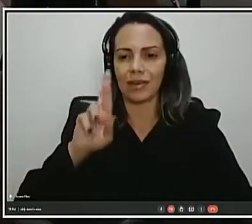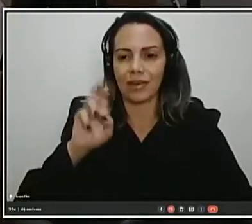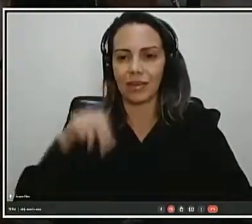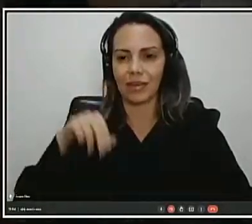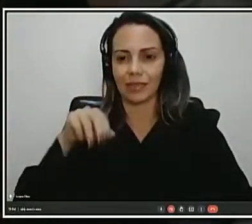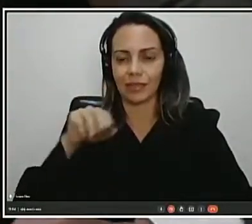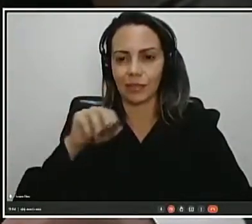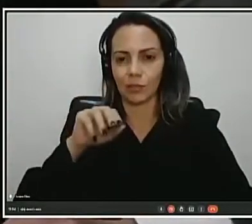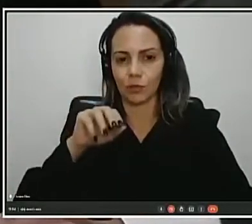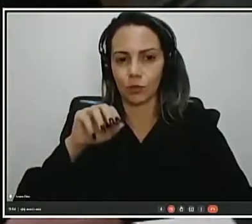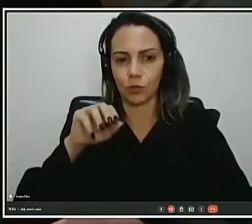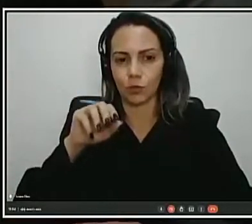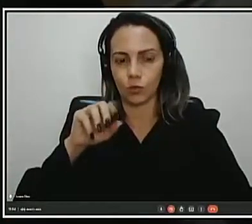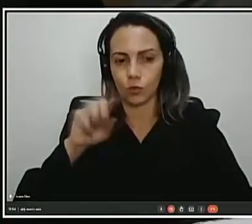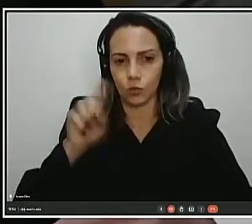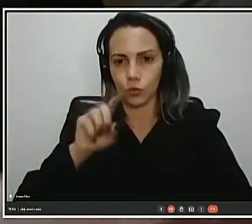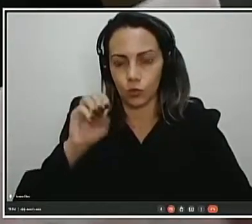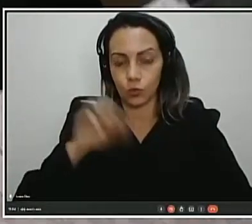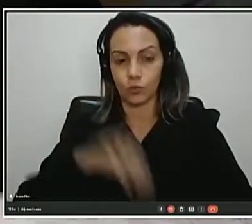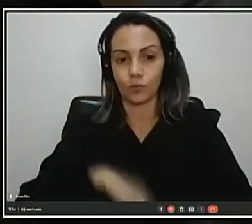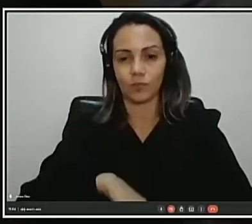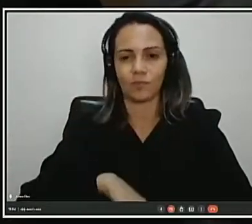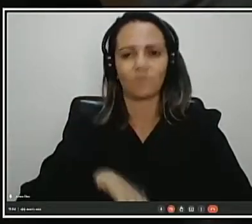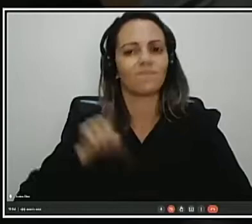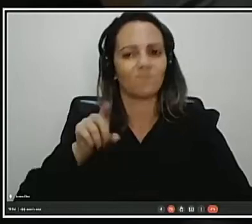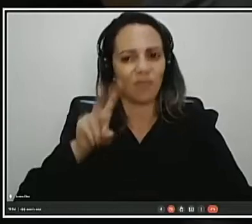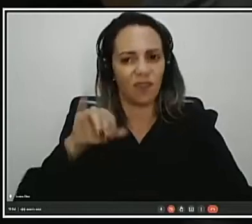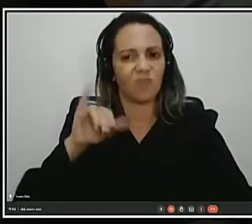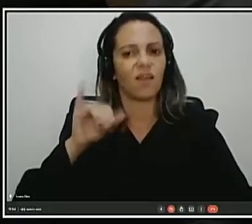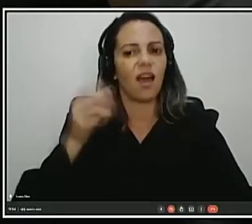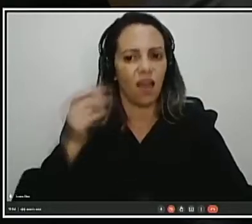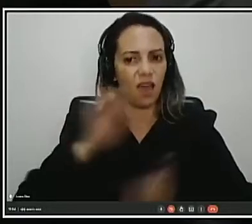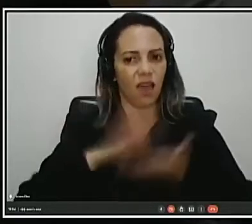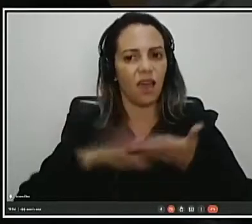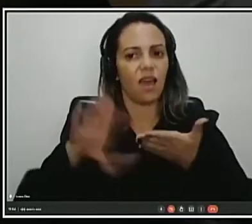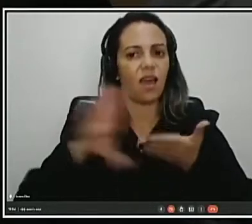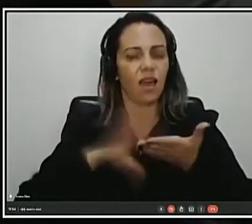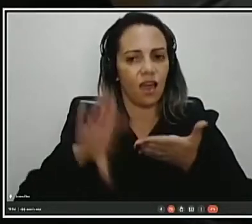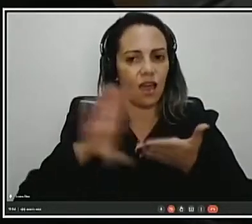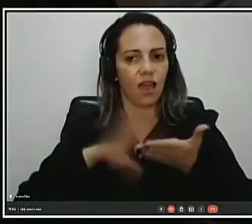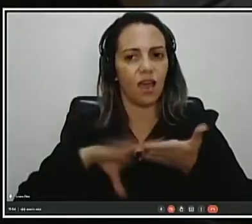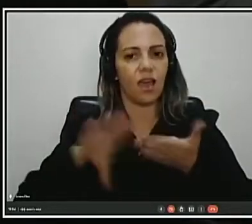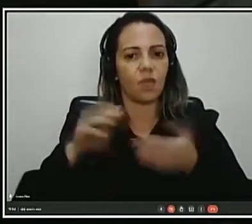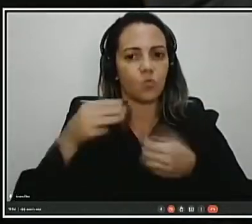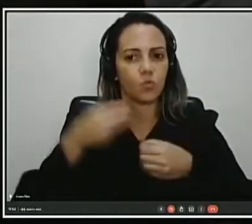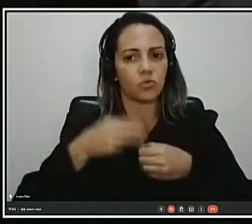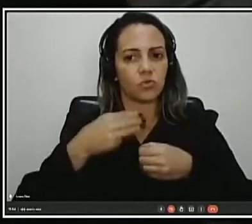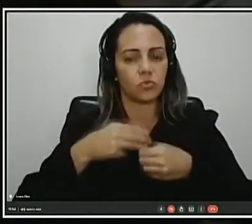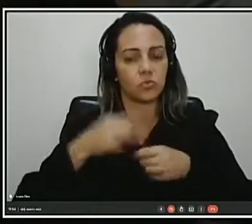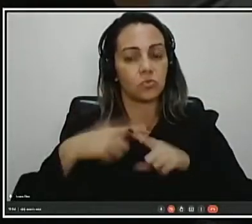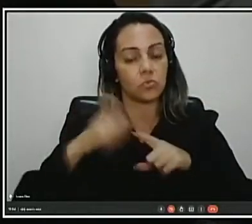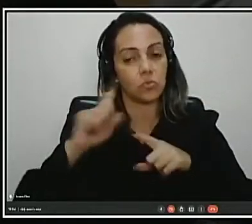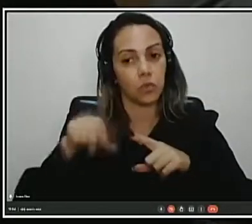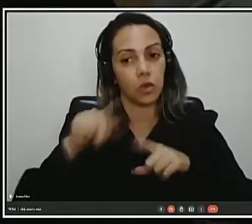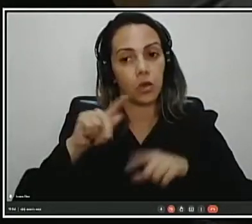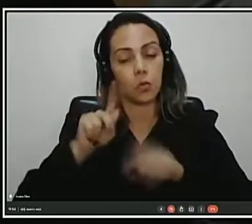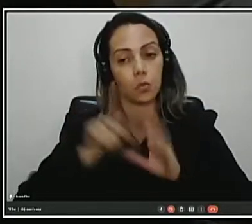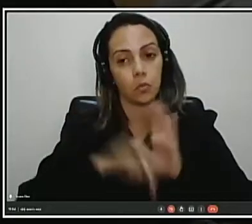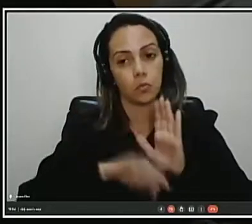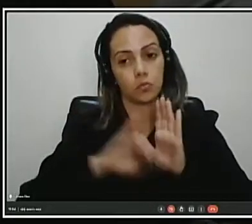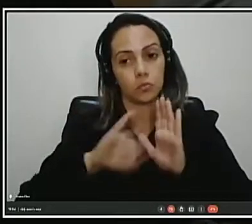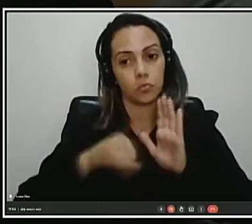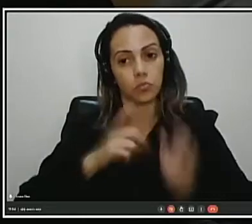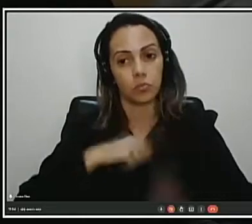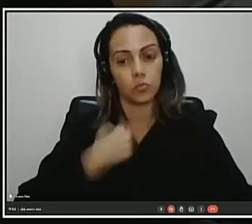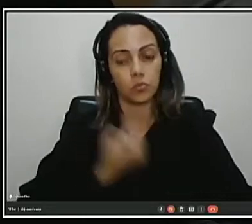gerar custos para o município. Eu entendo que vai gerar custos, né? Como se fosse um projeto nosso, como